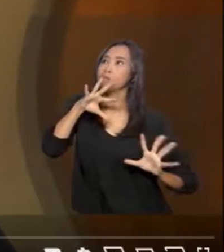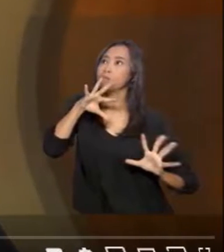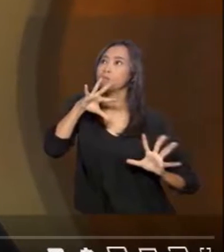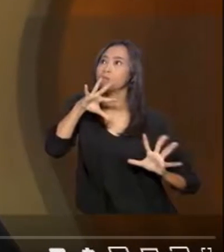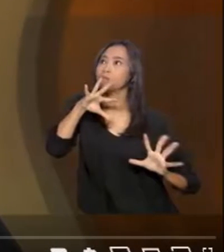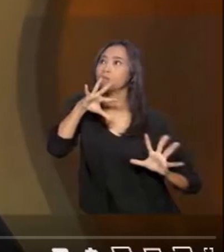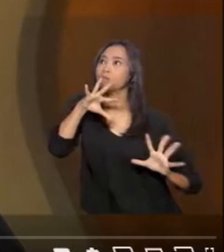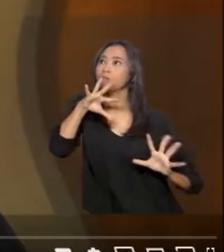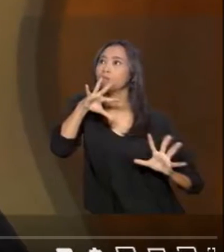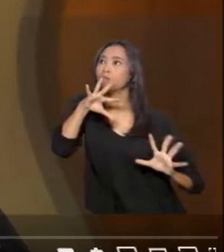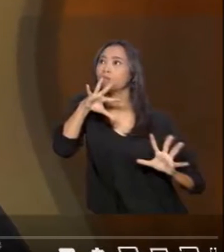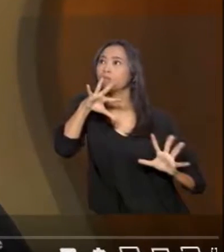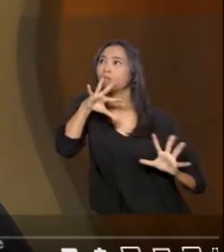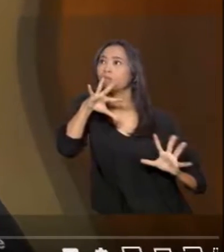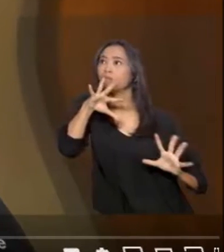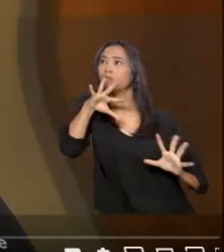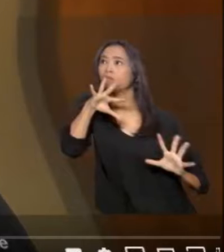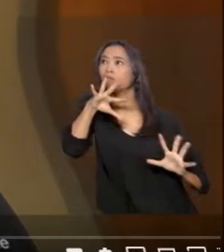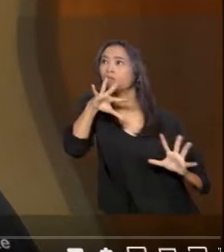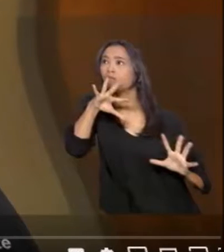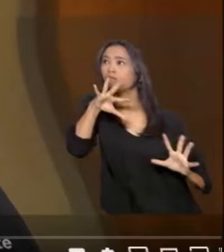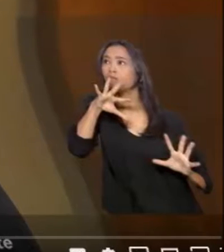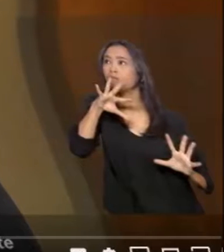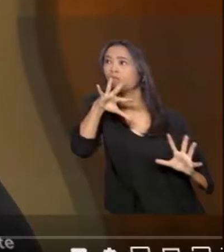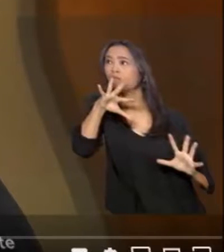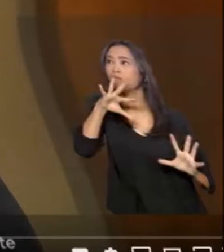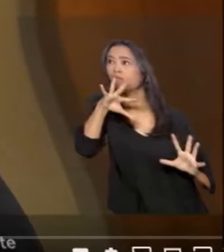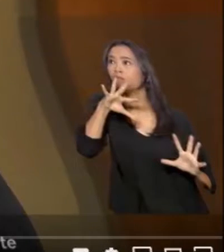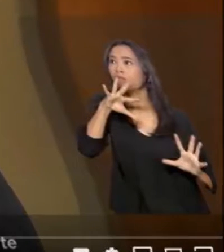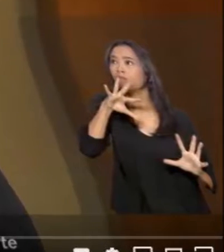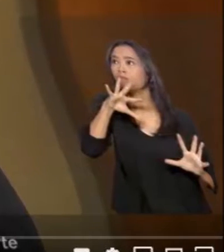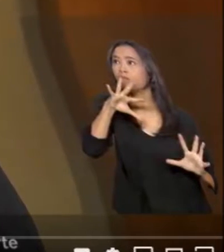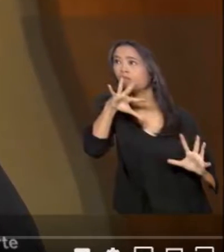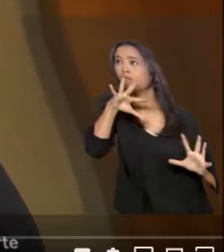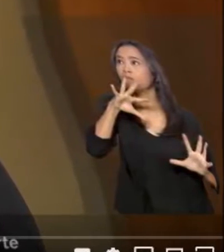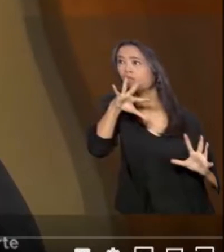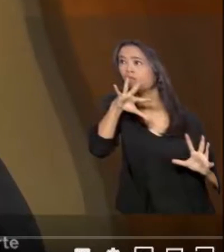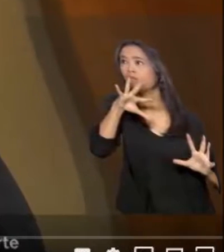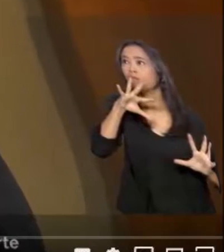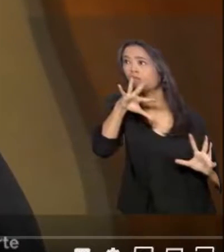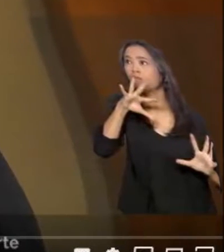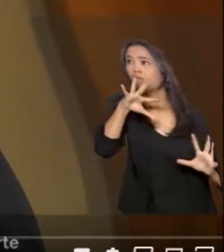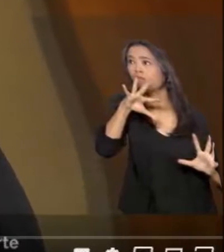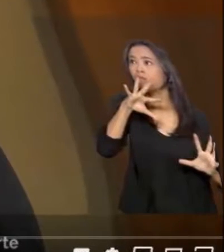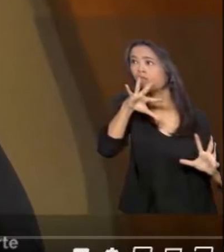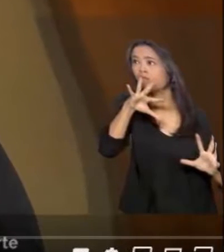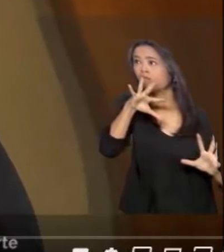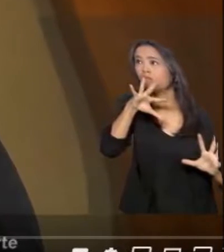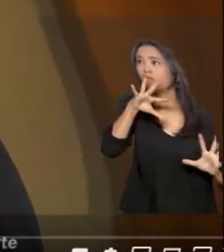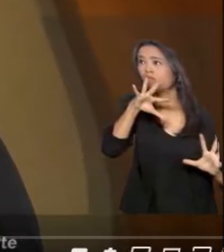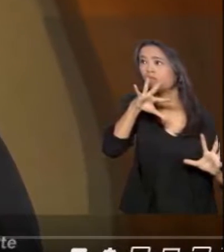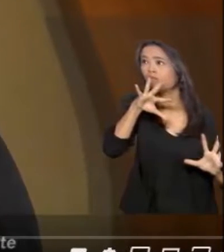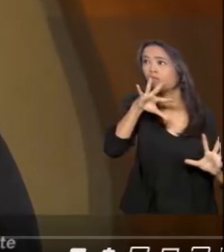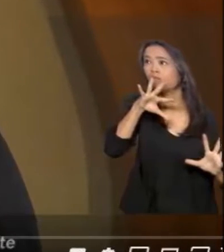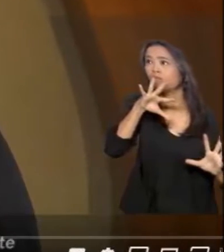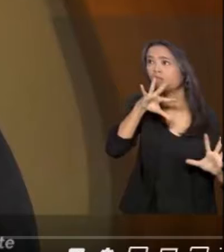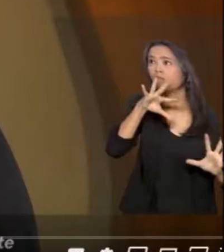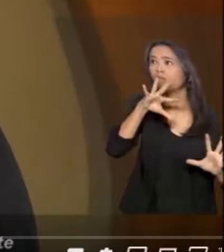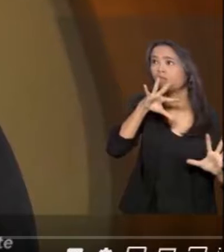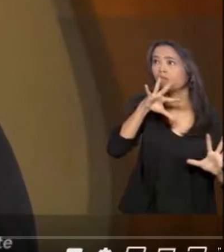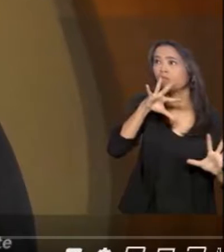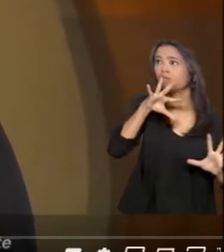aguardam dinamismo econômico proporcional às riquezas ali existentes. Para proteger a Amazônia,